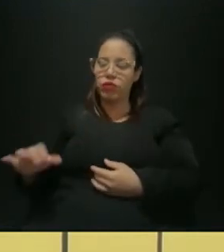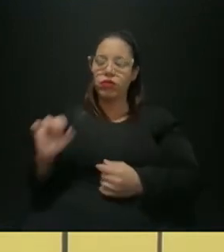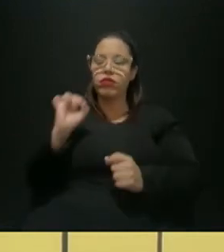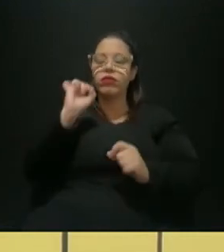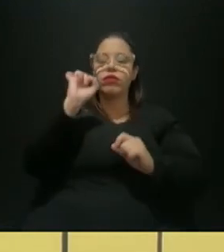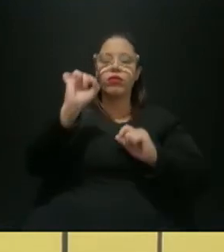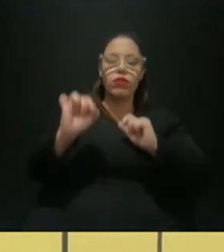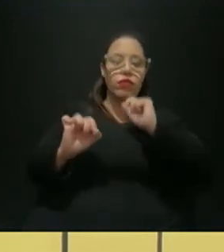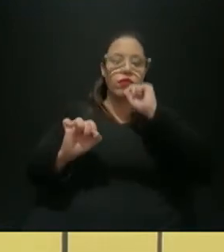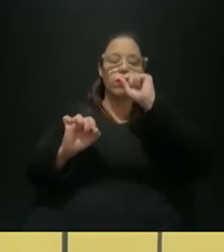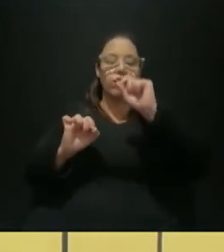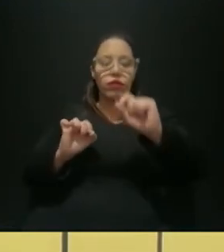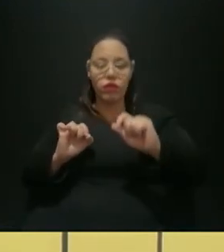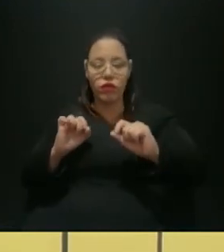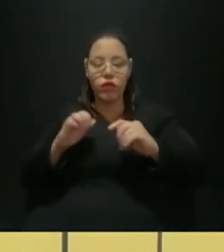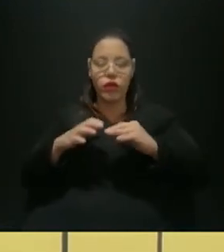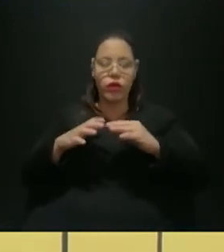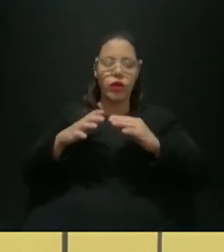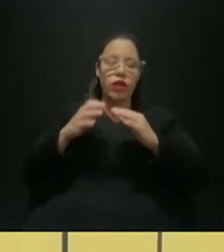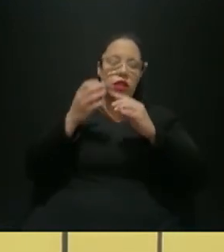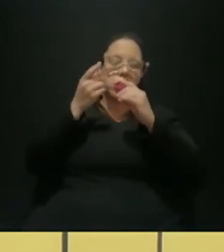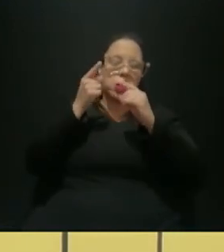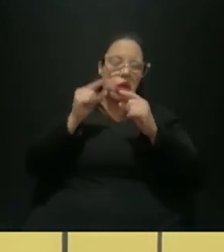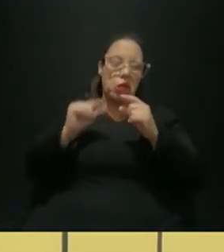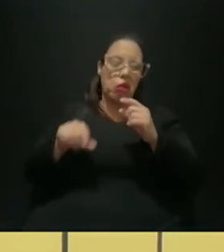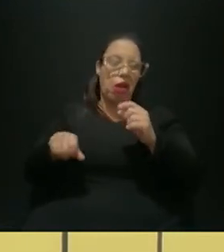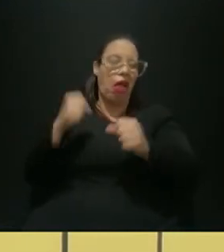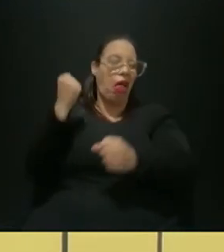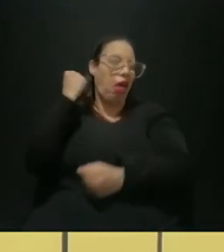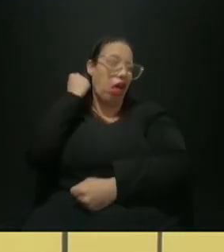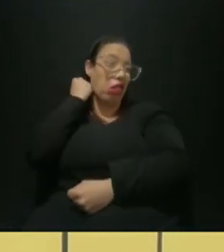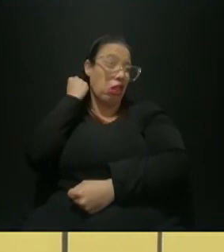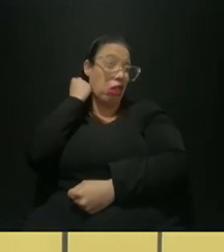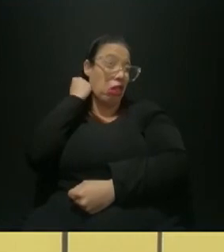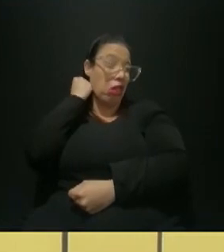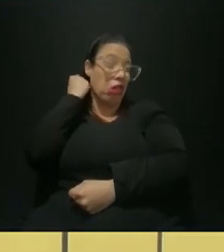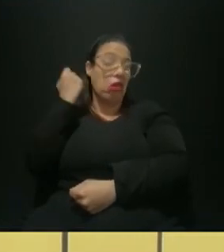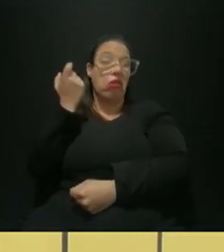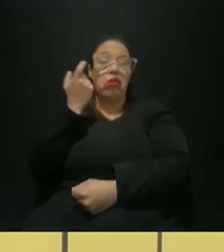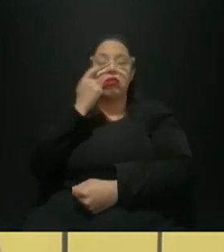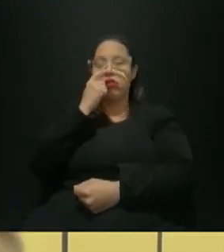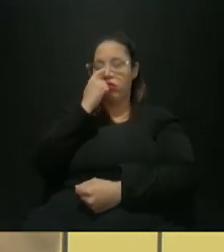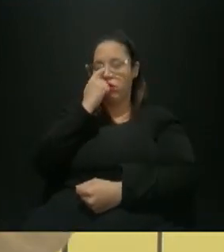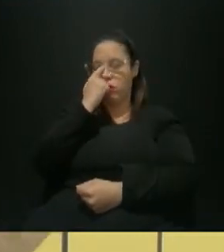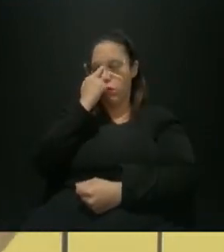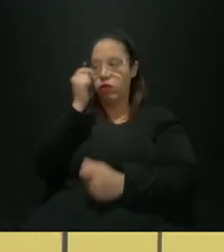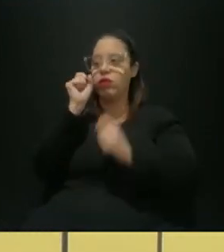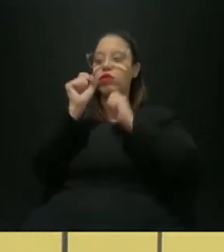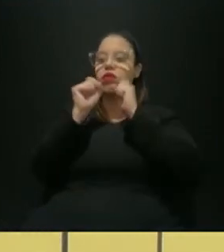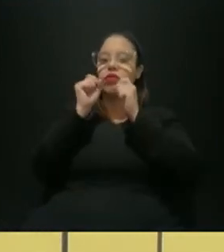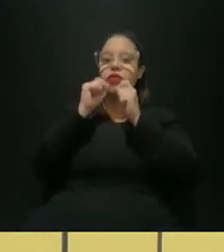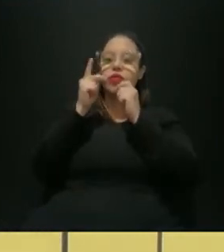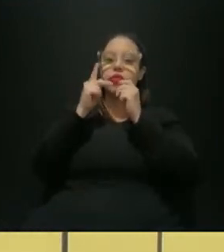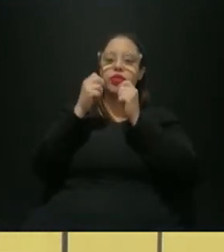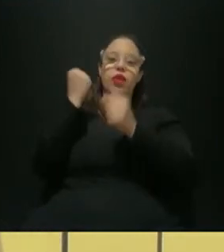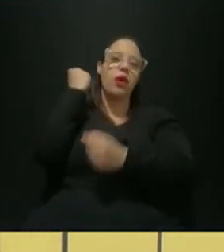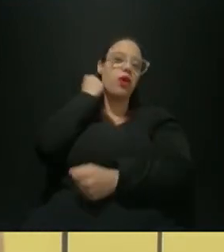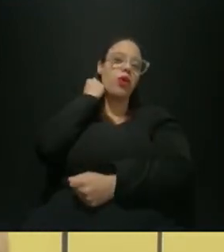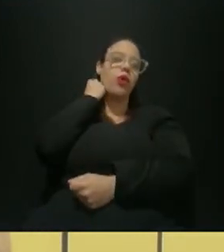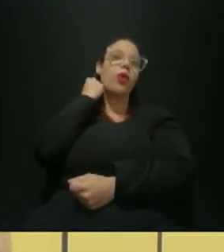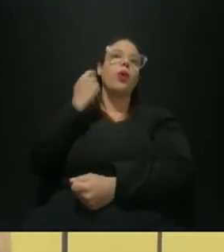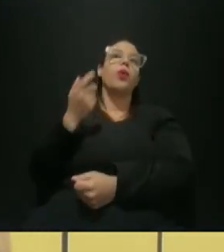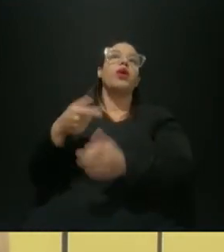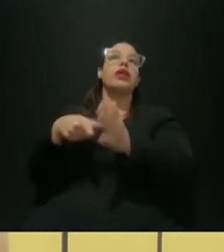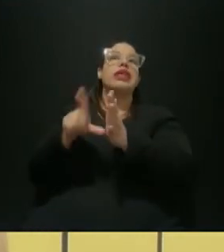ao máximo o estresse, o sofrimento e tal. Na verdade, quando você fala de estresse tóxico precoce, né, porque isso a gente